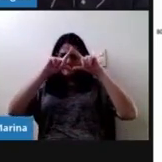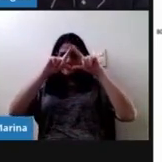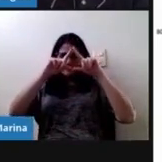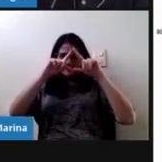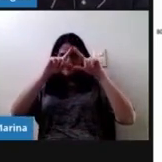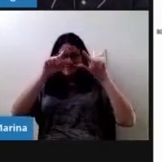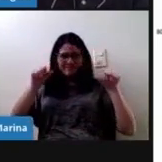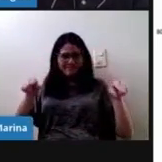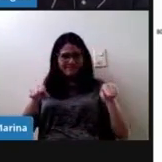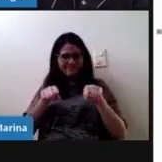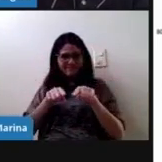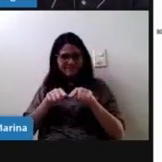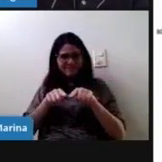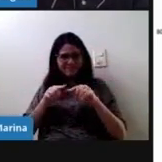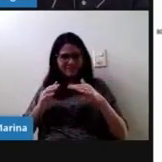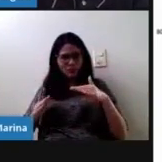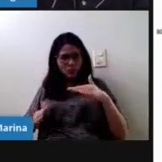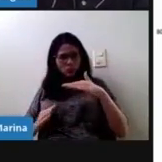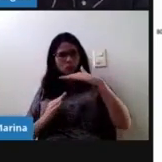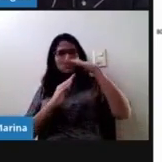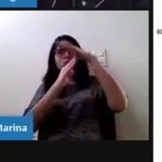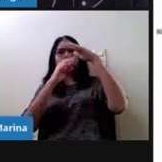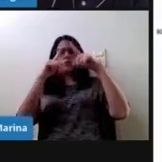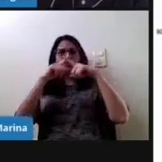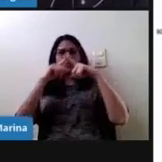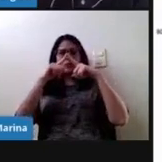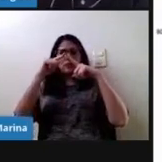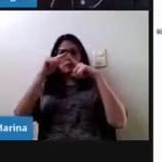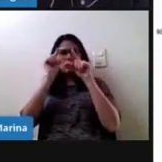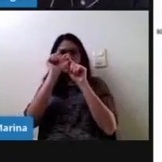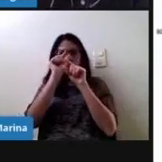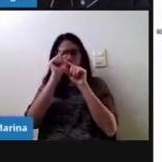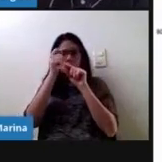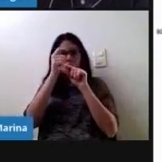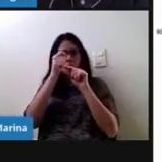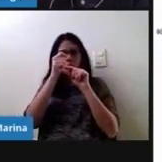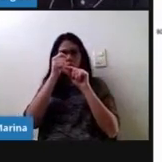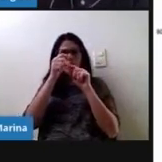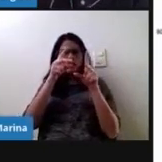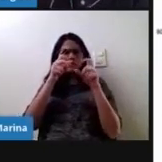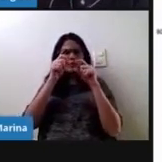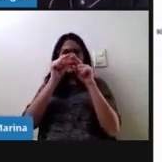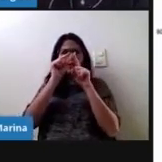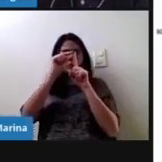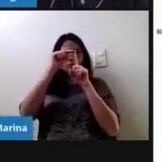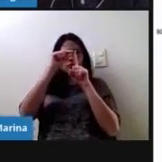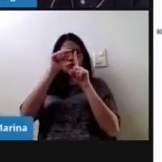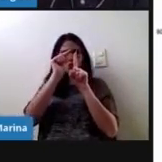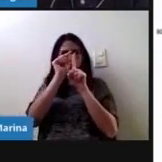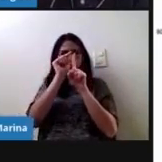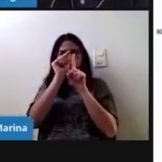ao longo do tempo, o ápice dela um pouco mais estreito, e ao longo dos anos, a gente